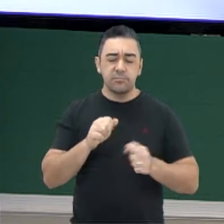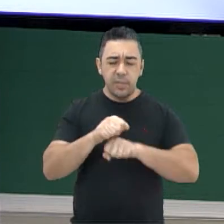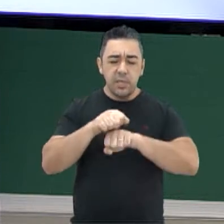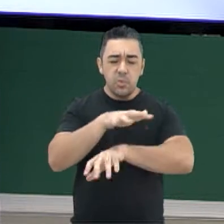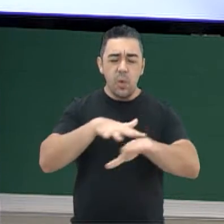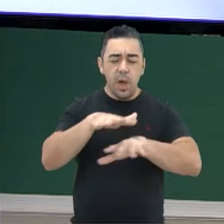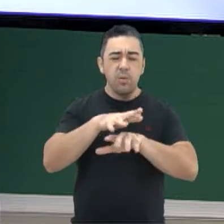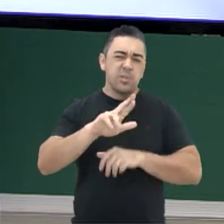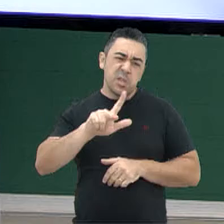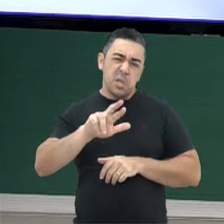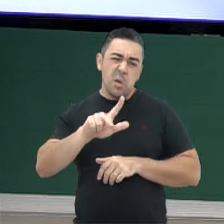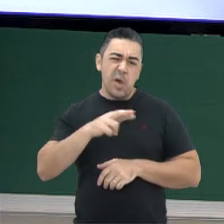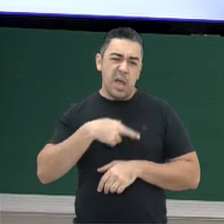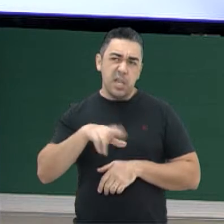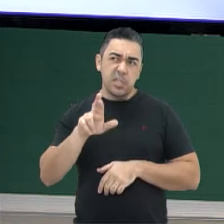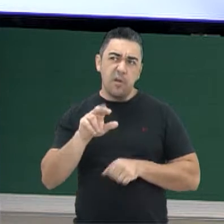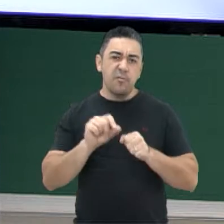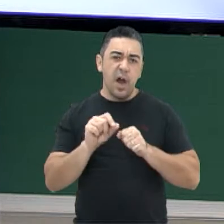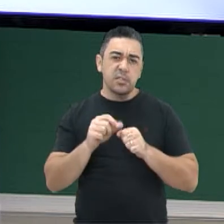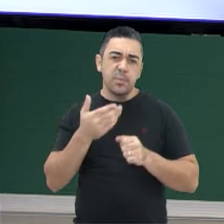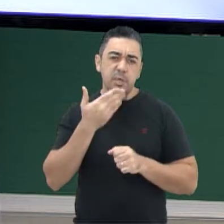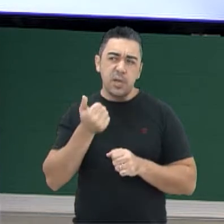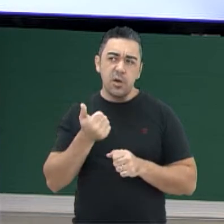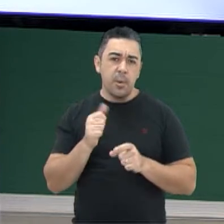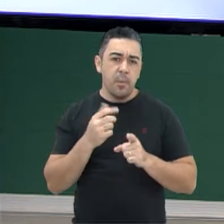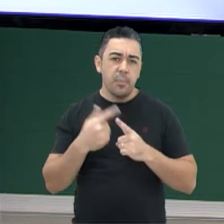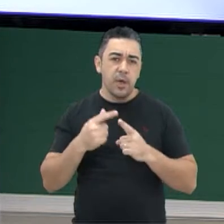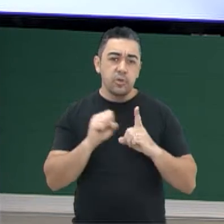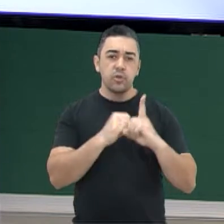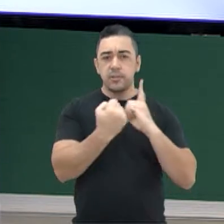por uma forma social, digamos assim.